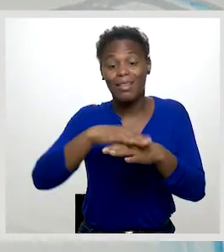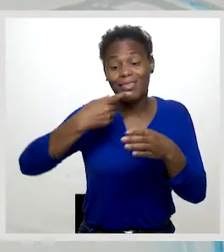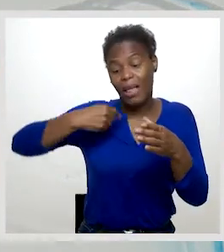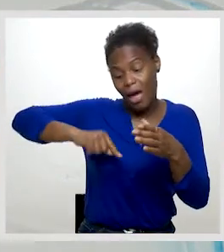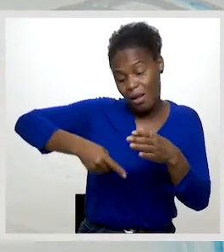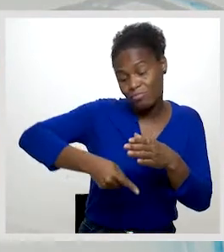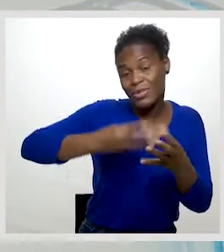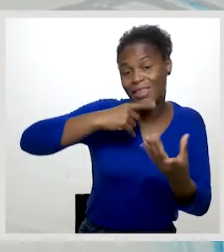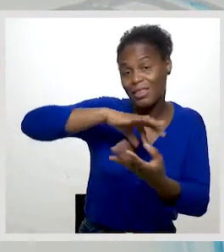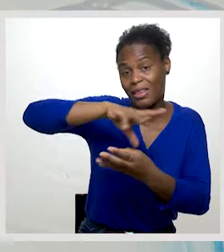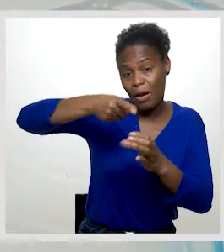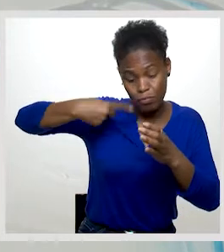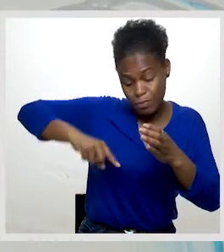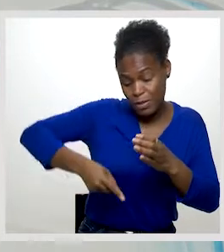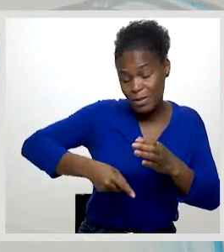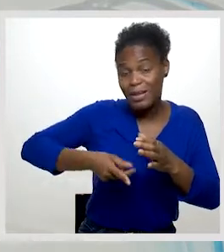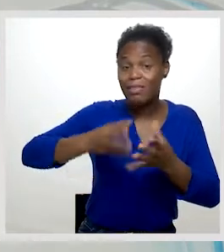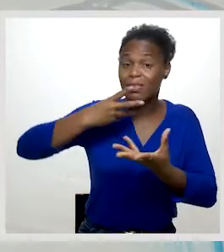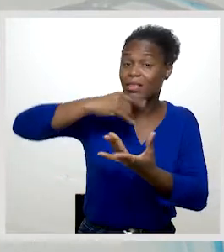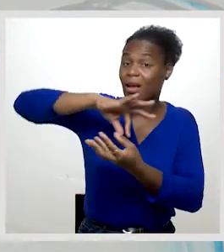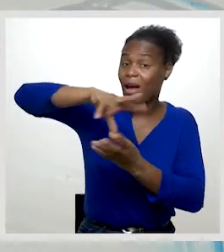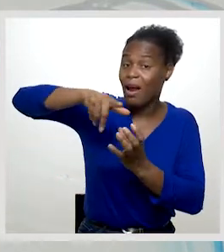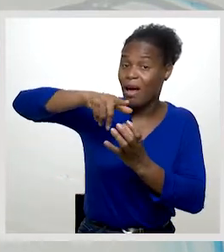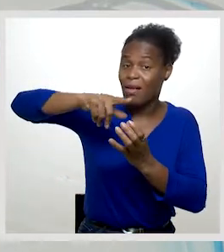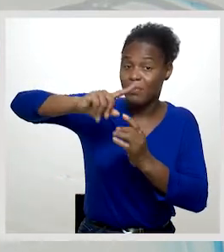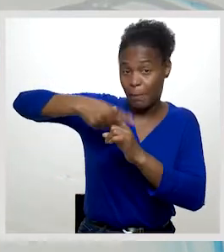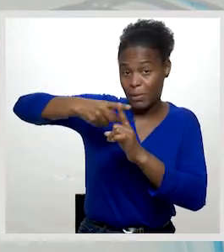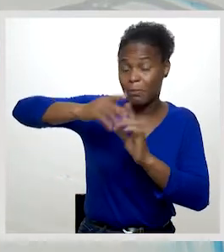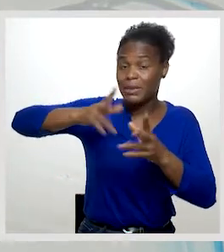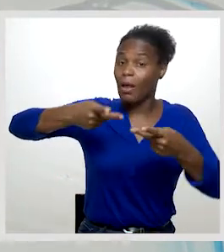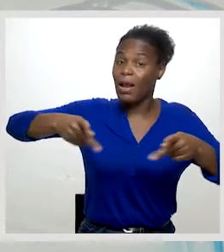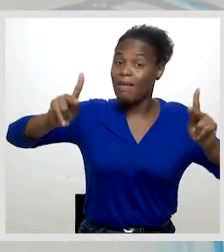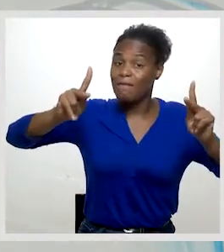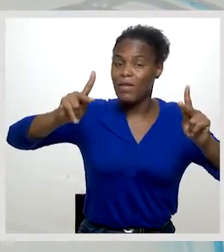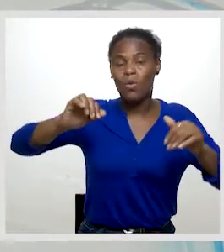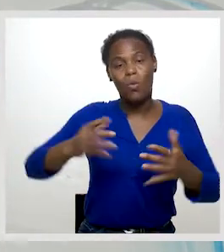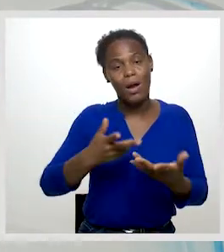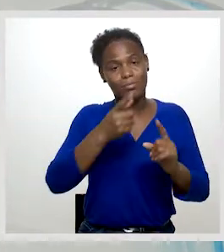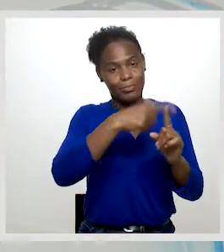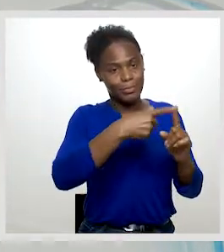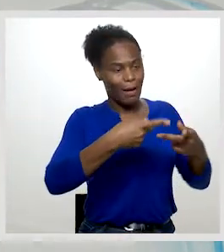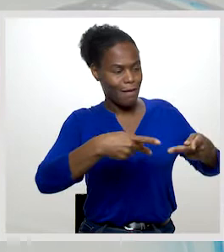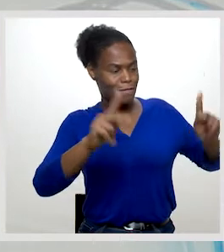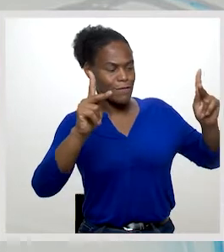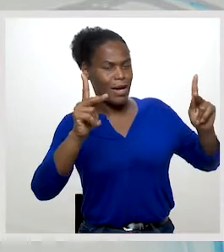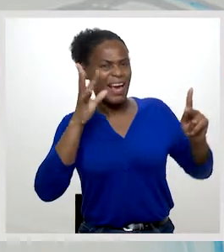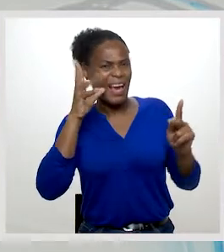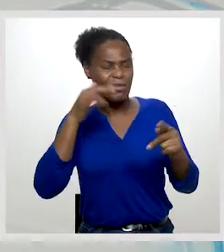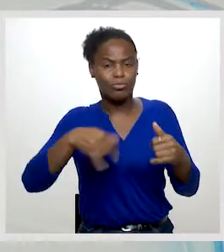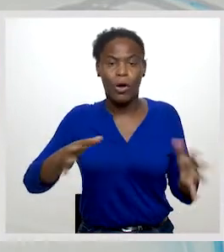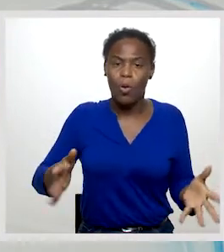originadas do interior da Terra, e a Terra precisa libertar essas temperaturas. E essas temperaturas, ao serem libertadas, foram o